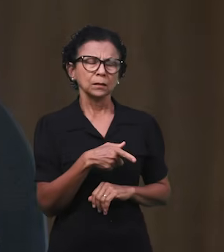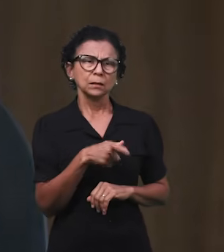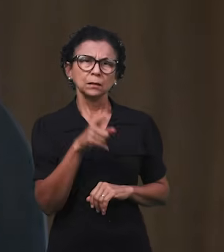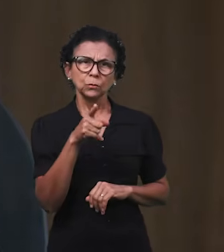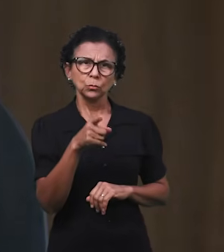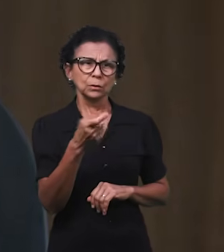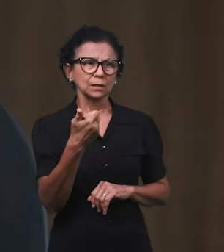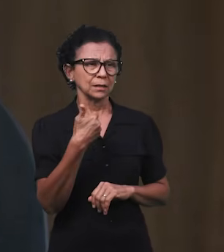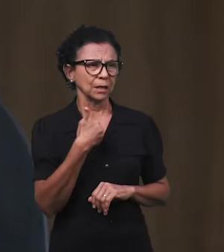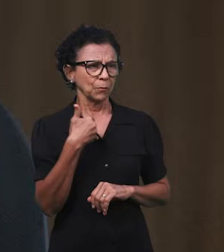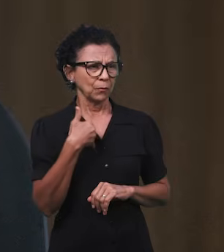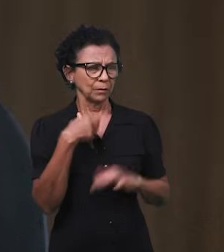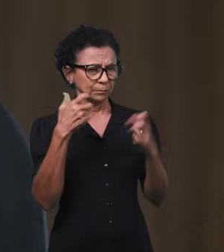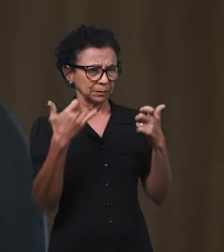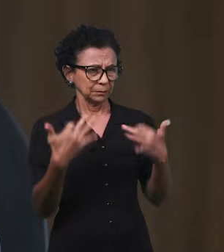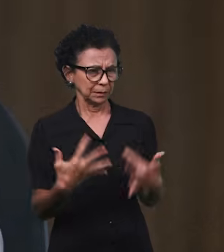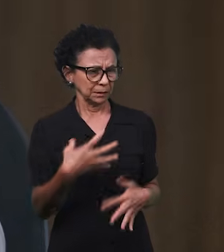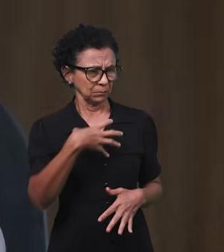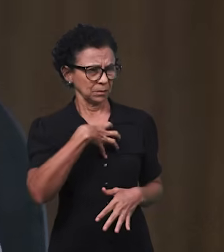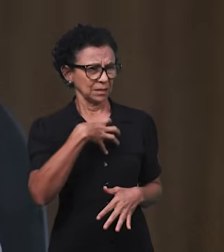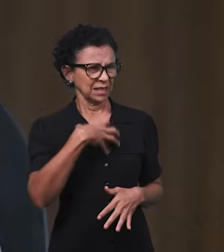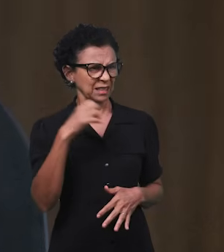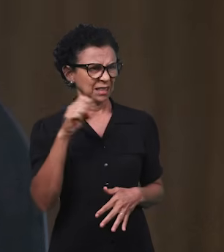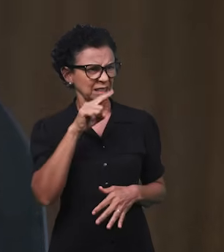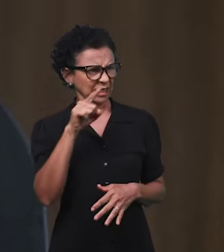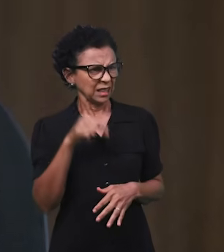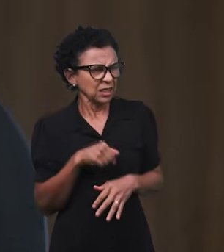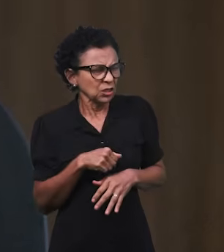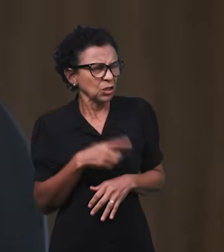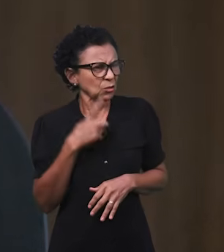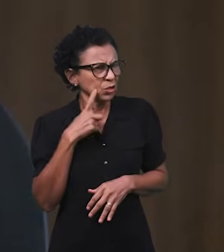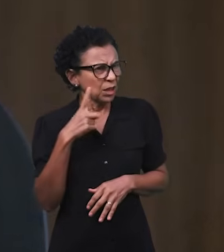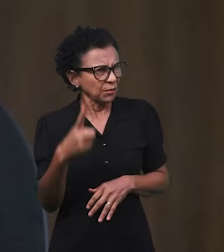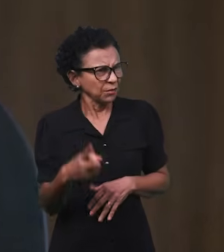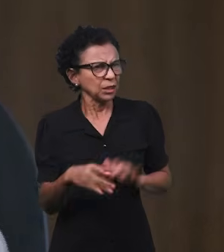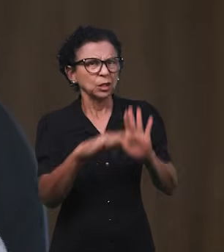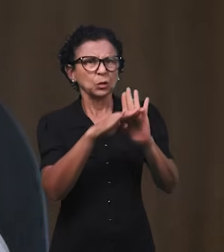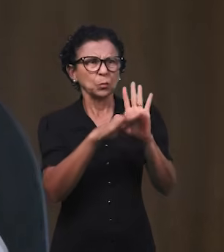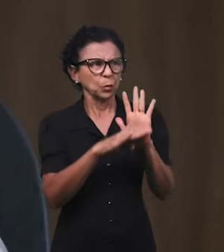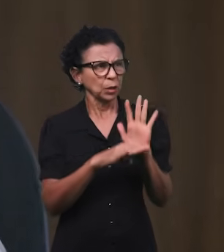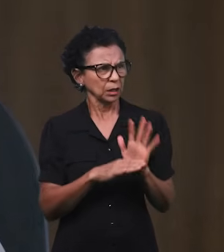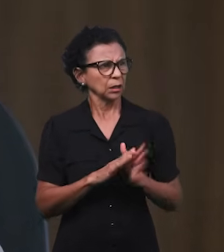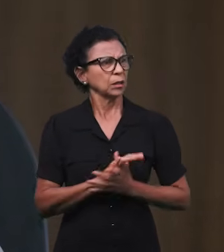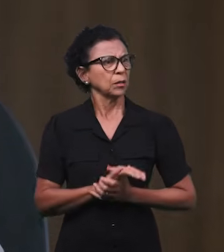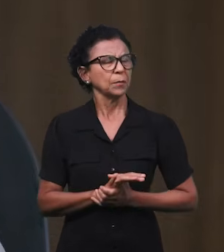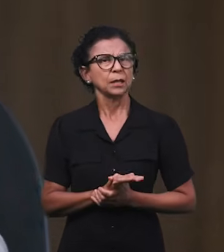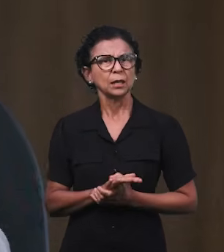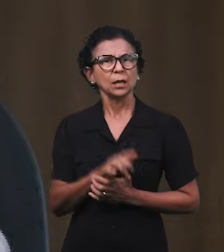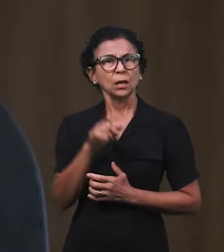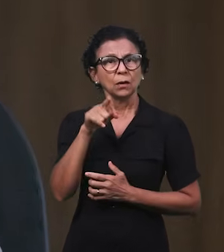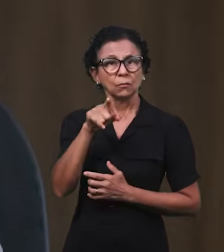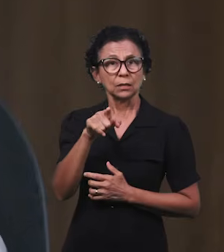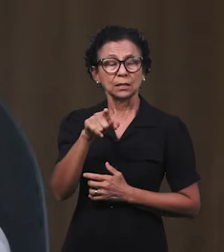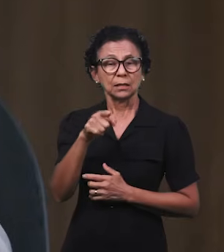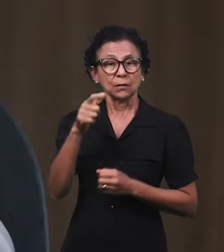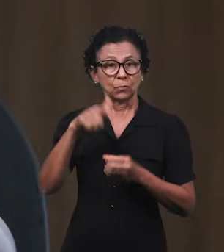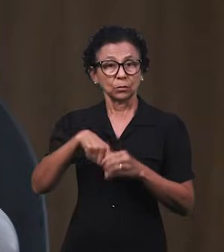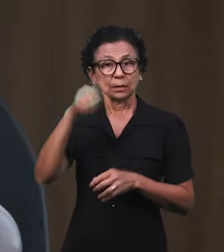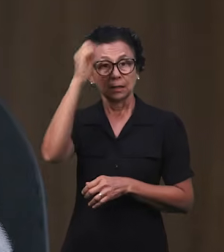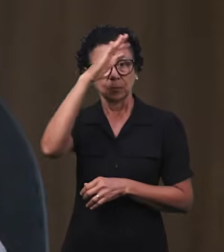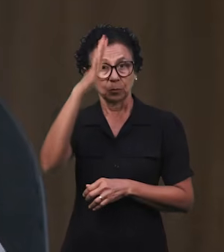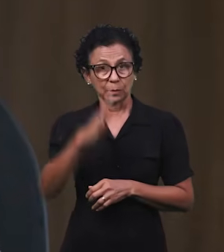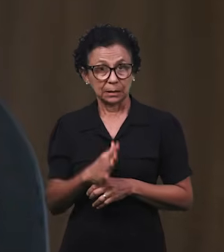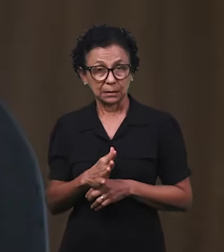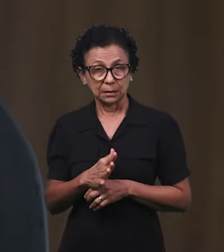eu já ouvi falar aqui num problema chamado fibromialgia. Quando você voltar ao Brasil, você procura um reumatologista